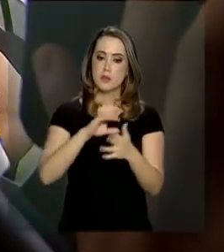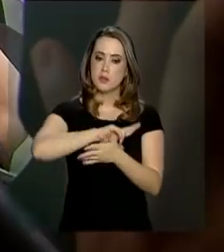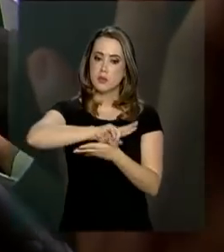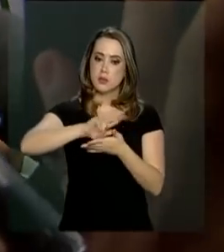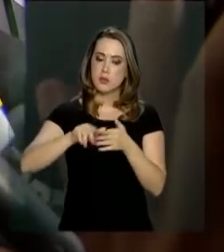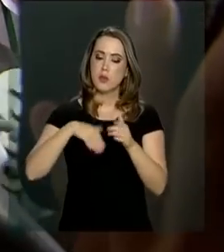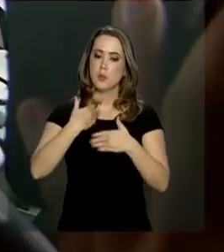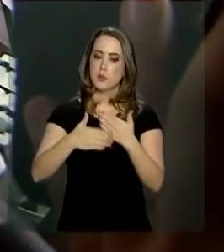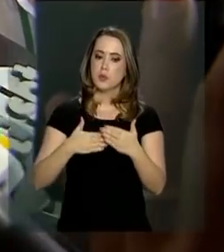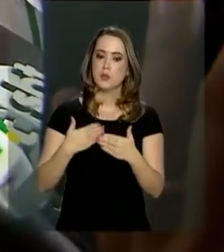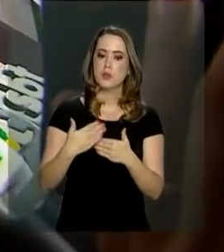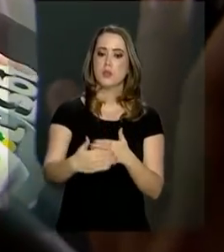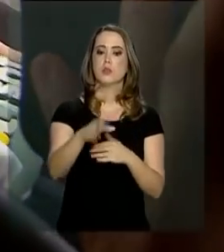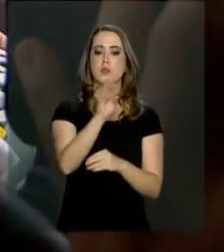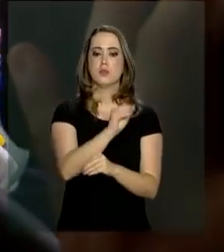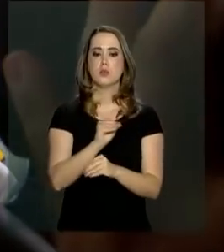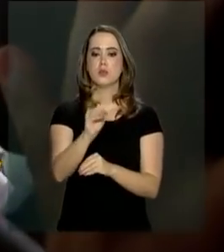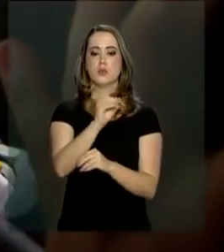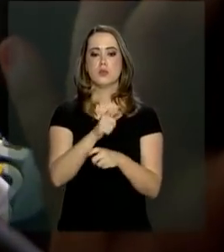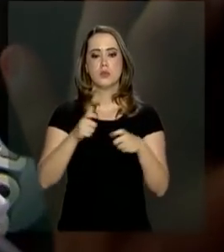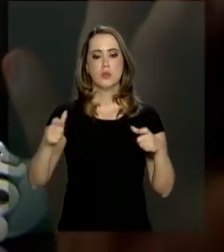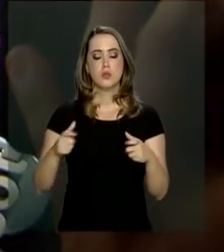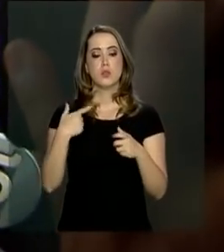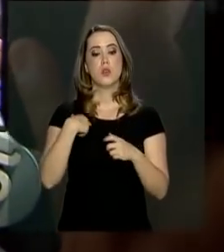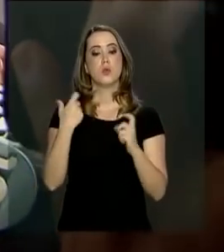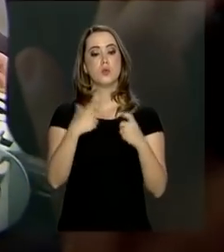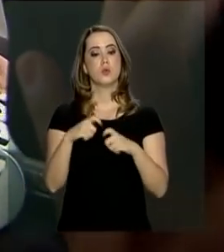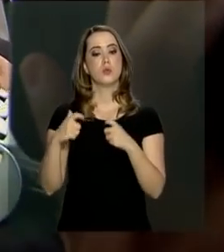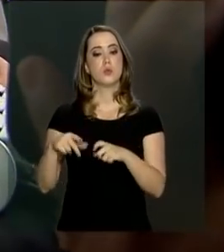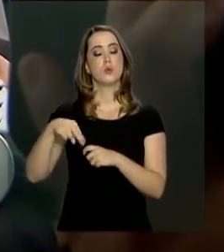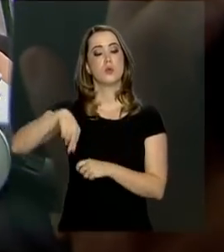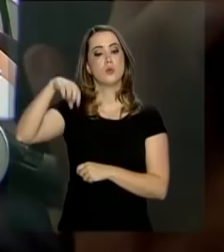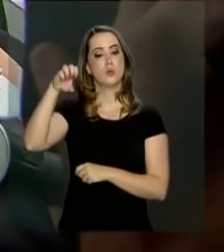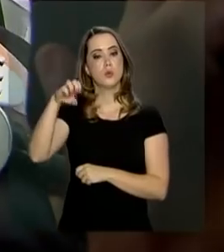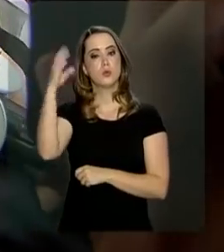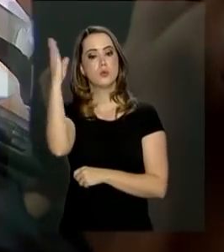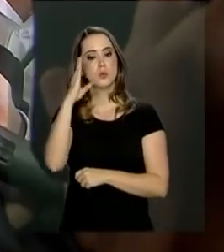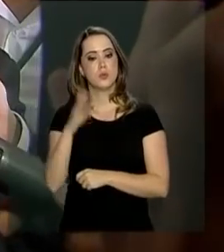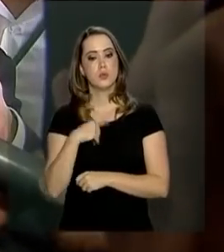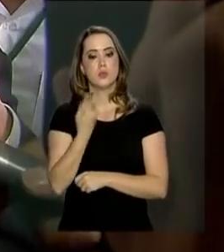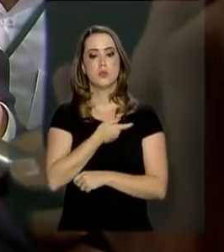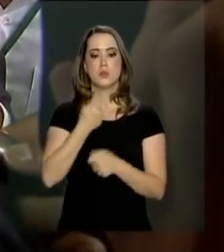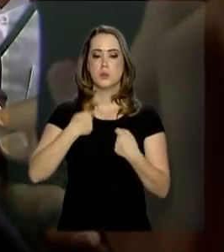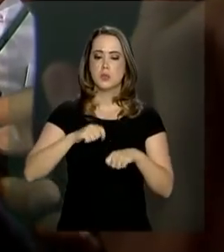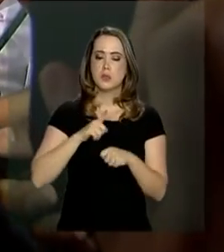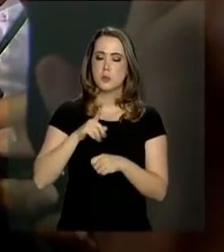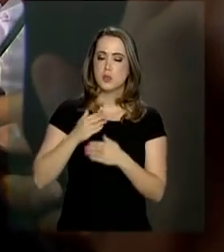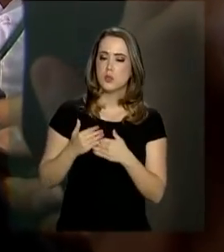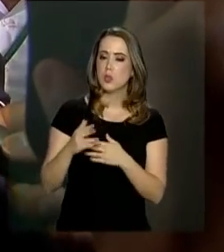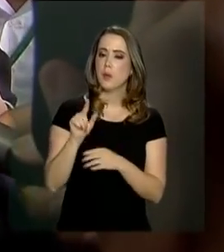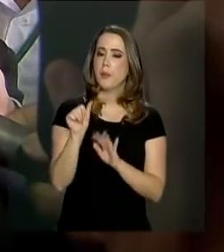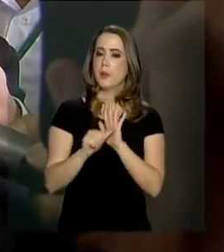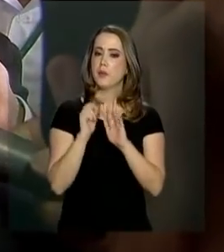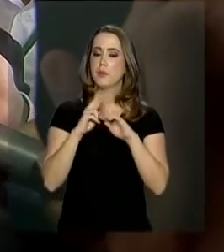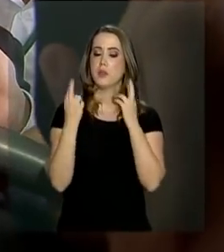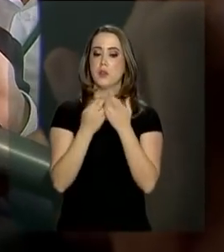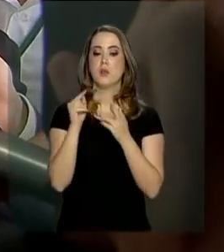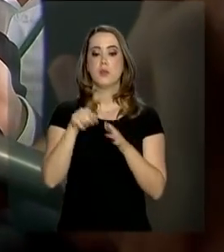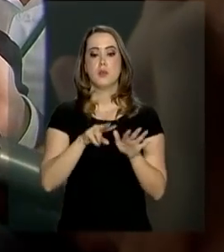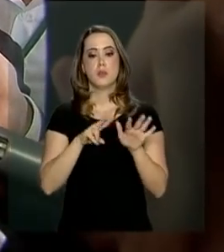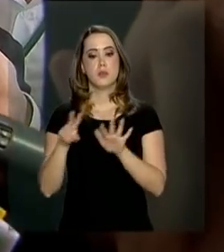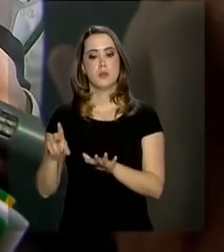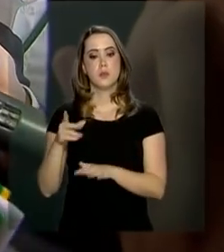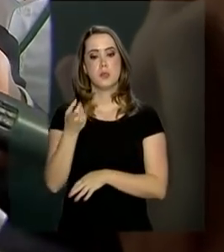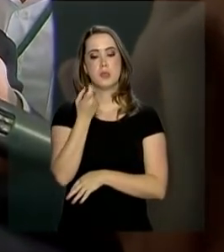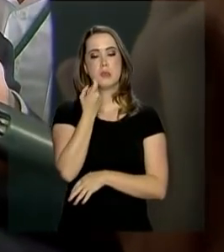alternativas de desenvolvimento e atendimento aos estados do Nordeste do Brasil. Já deveremos ter uma primeira reunião esta semana, provavelmente na